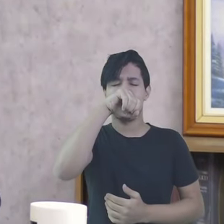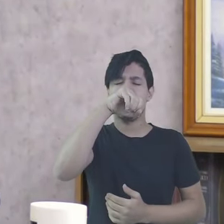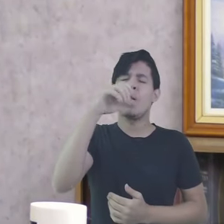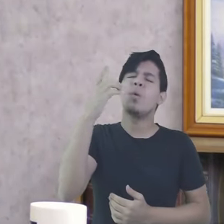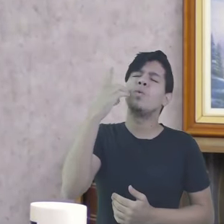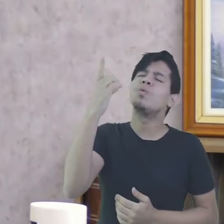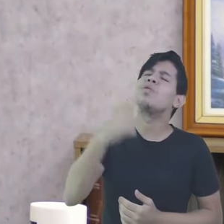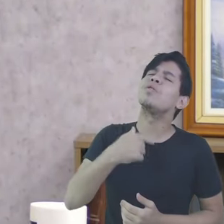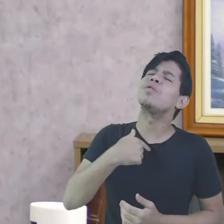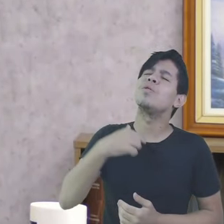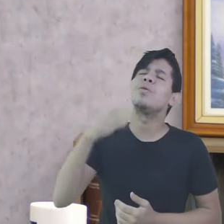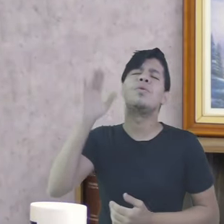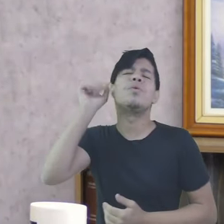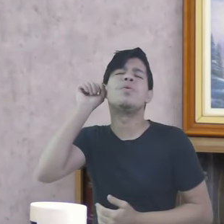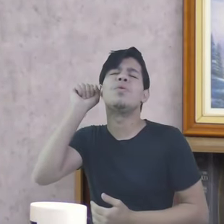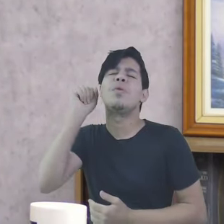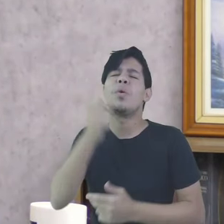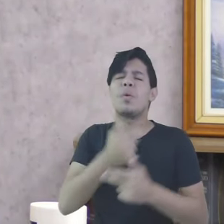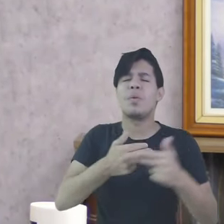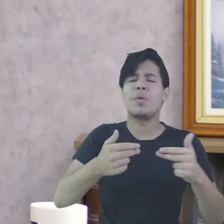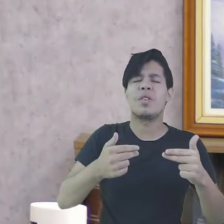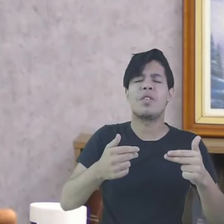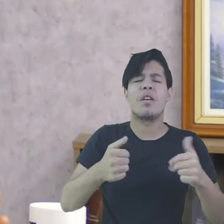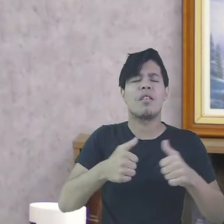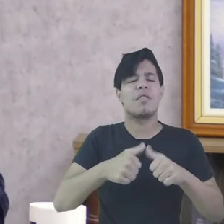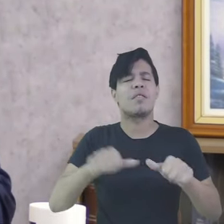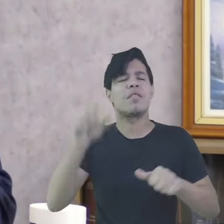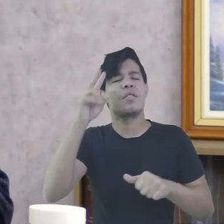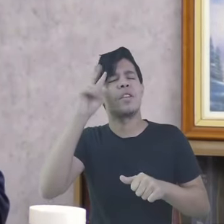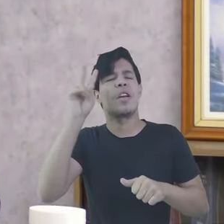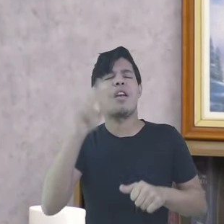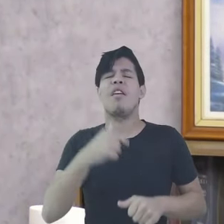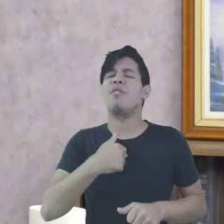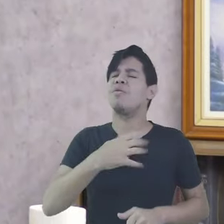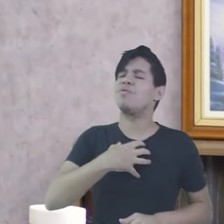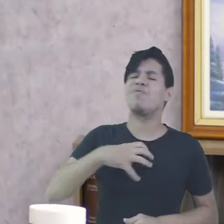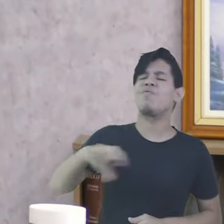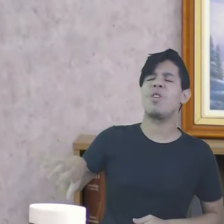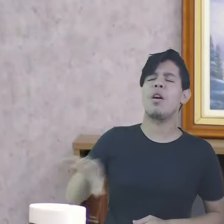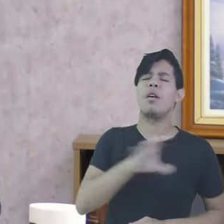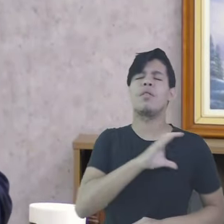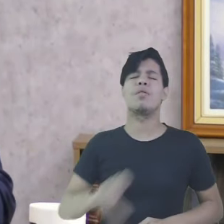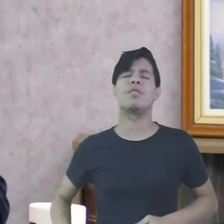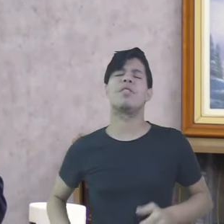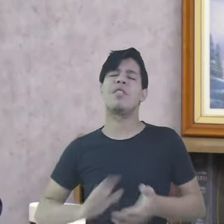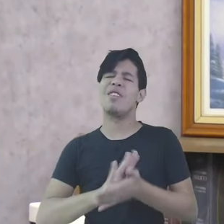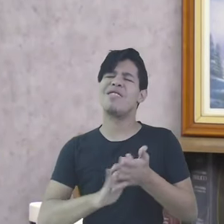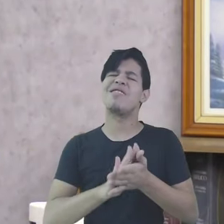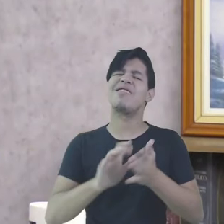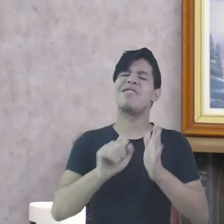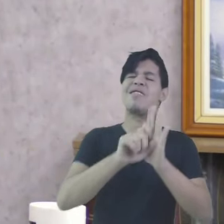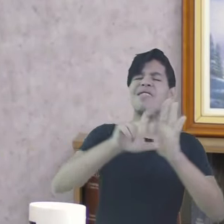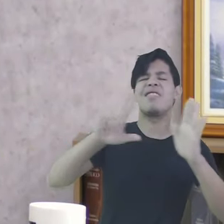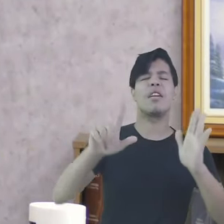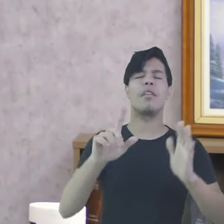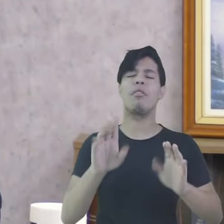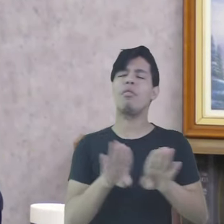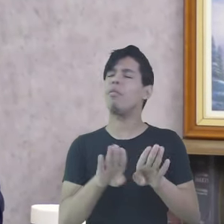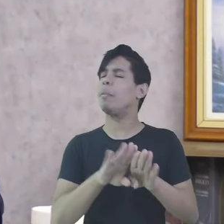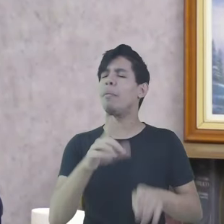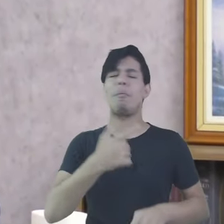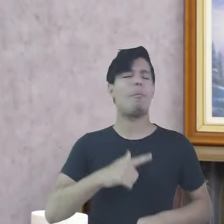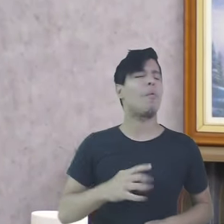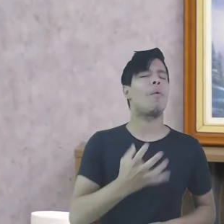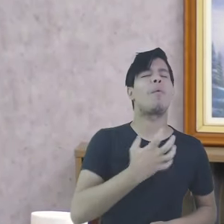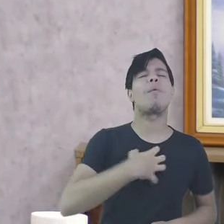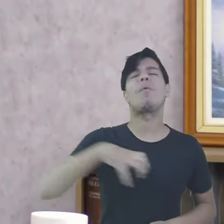que ficou pela história: eu não quero um Cristo sem lei, mas não quero uma lei sem Cristo. Quando nós olhamos o livro do Apocalipse,